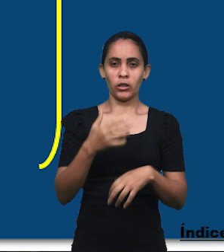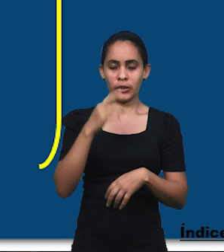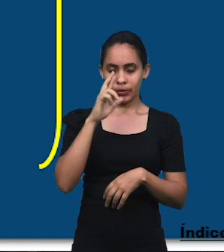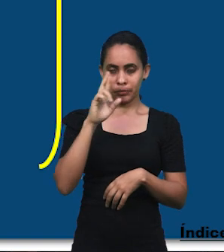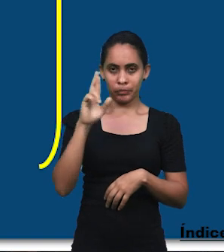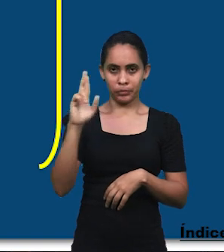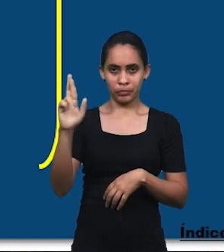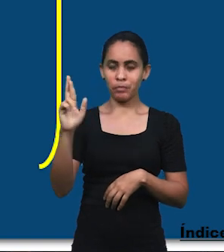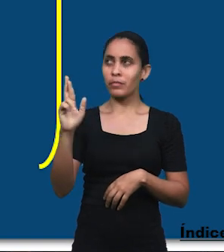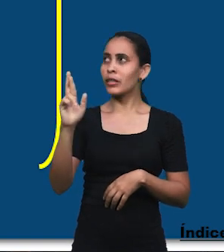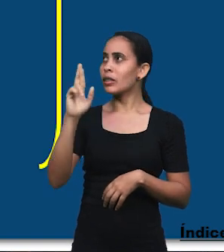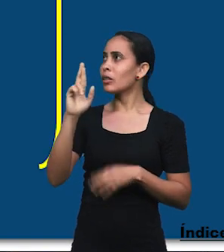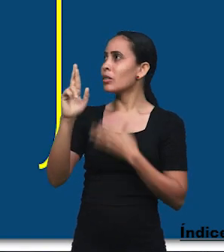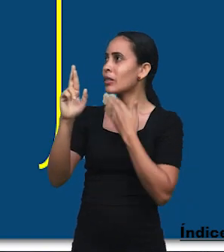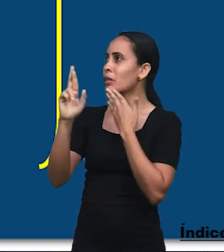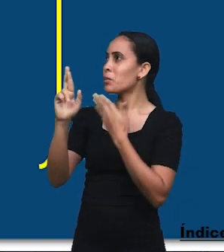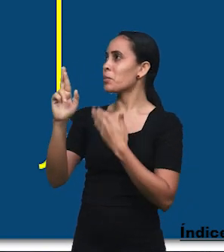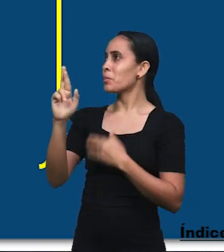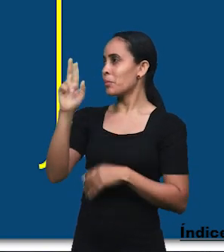Subindo.